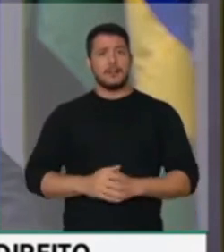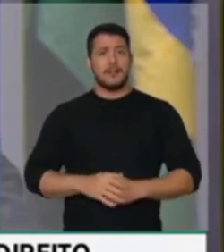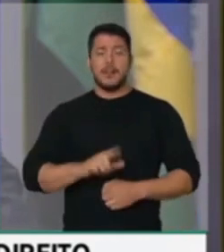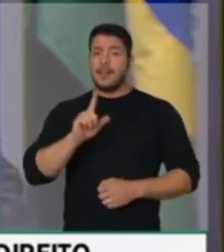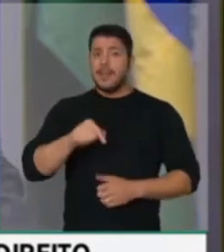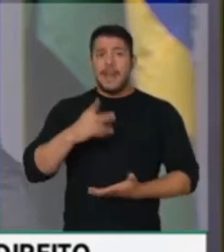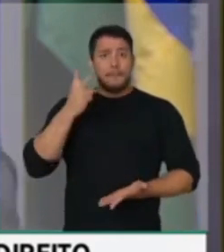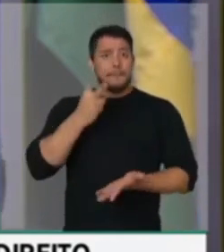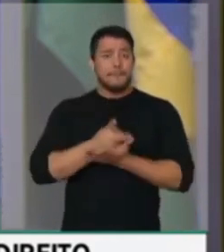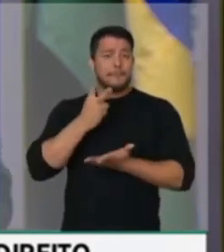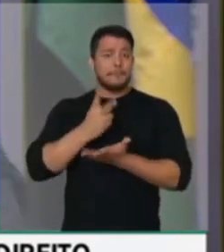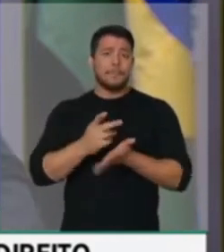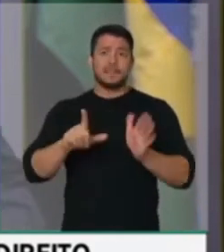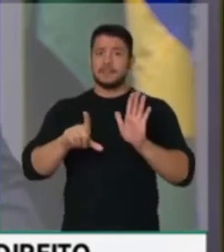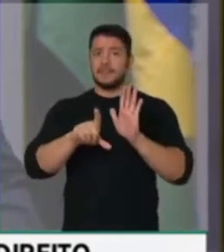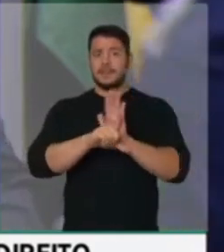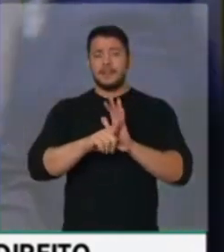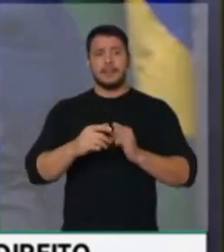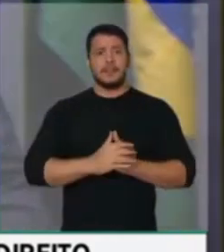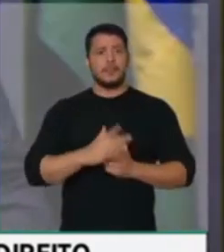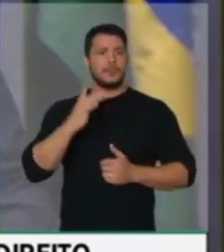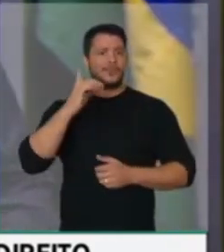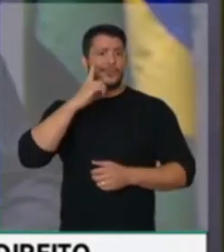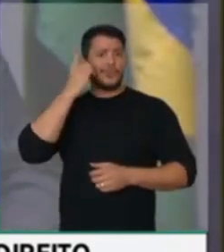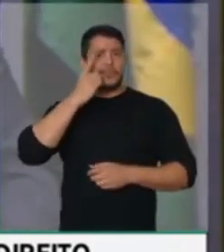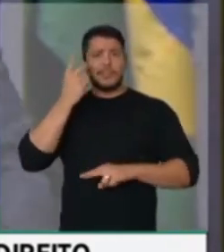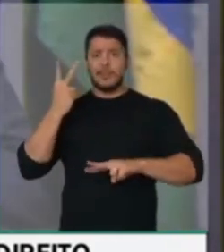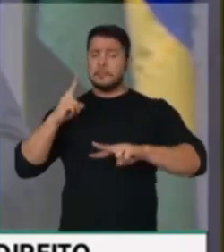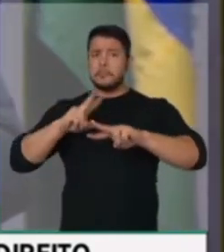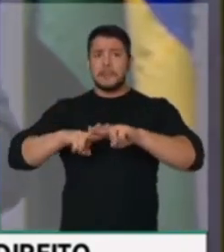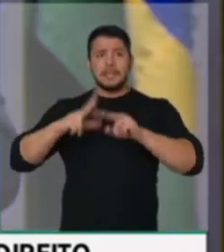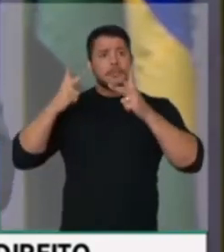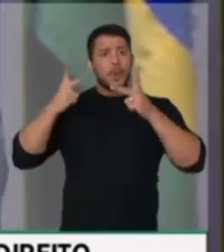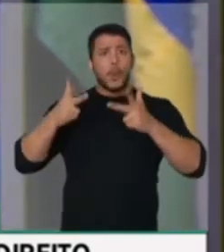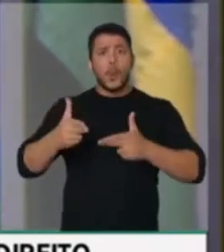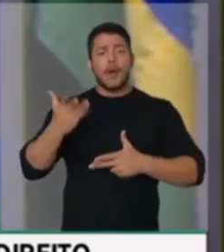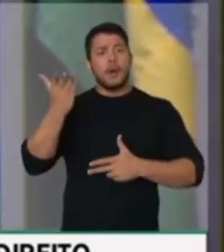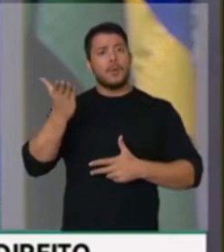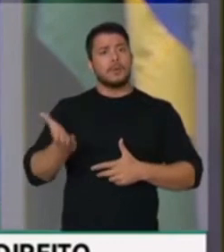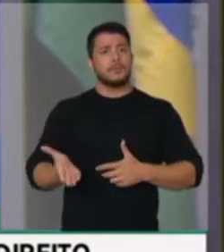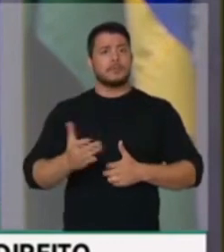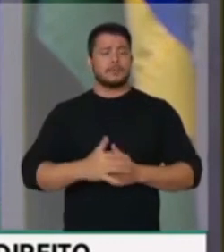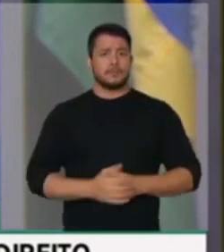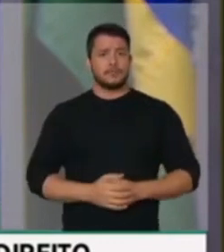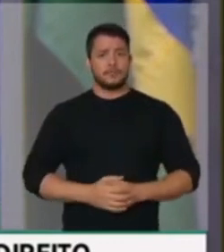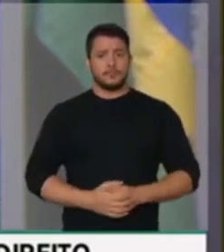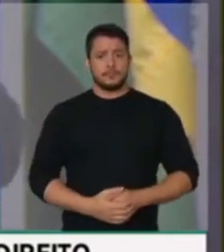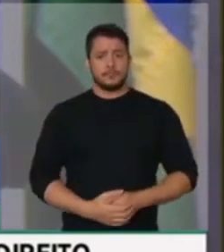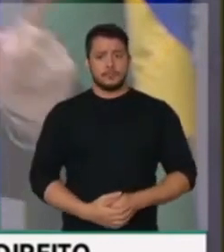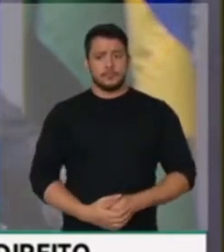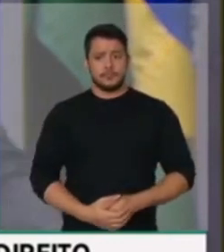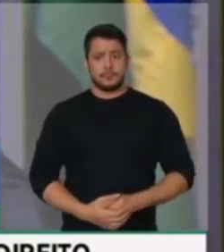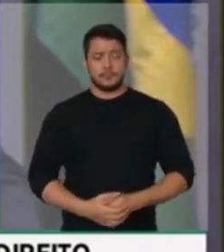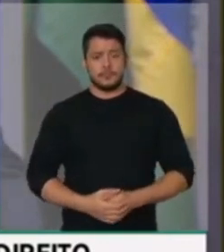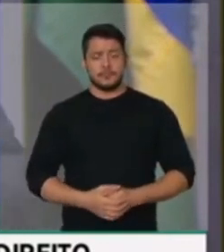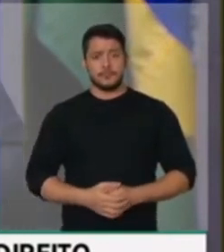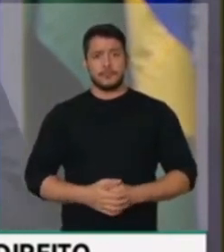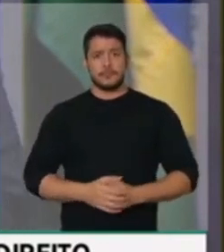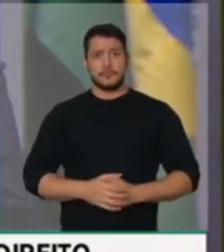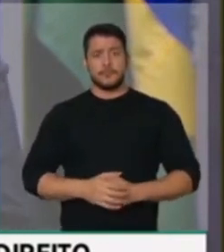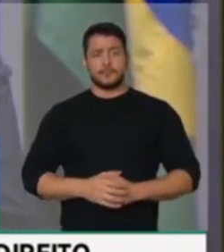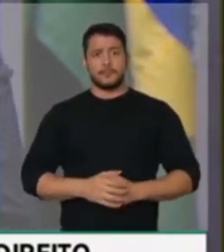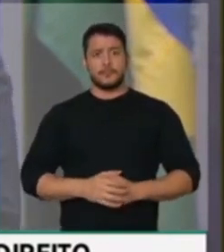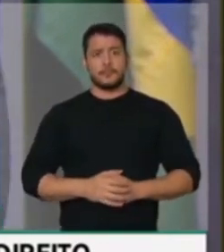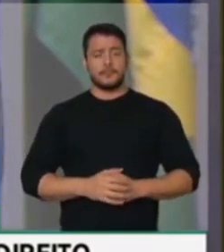mesmos fundamentos dessa lei que foi, de certa forma, transpassada para esse